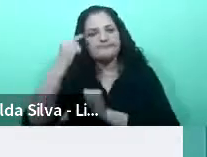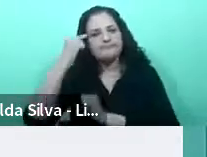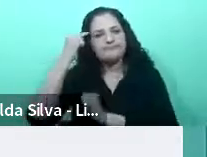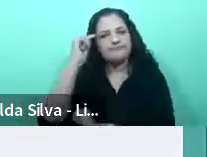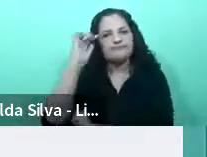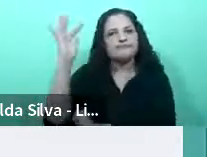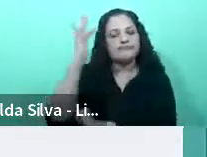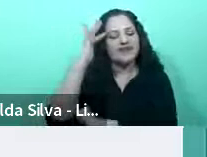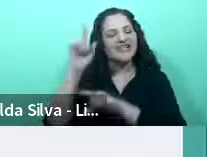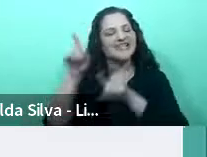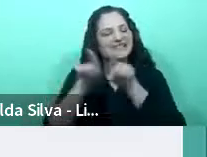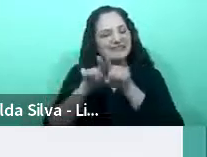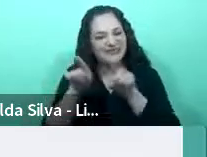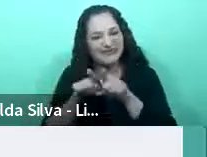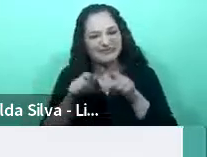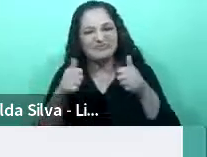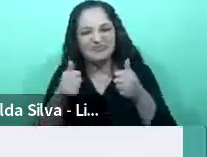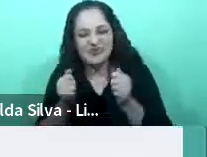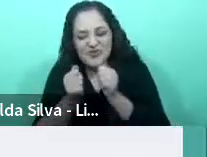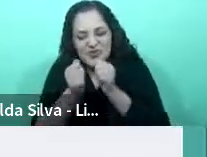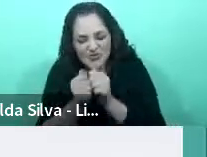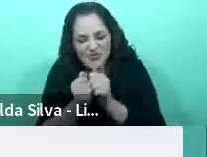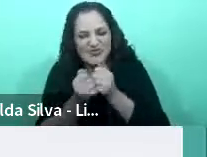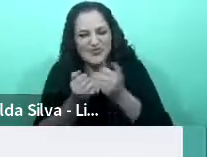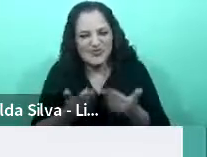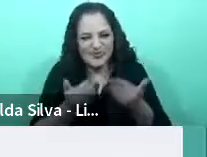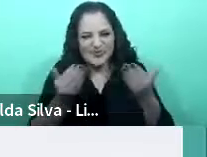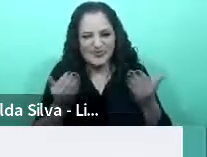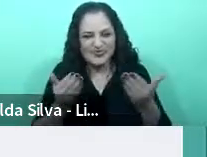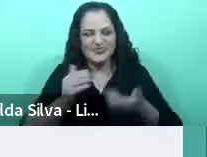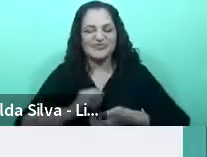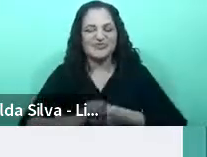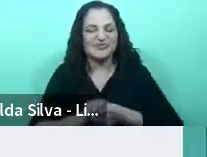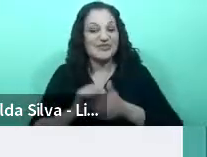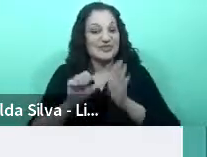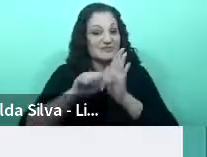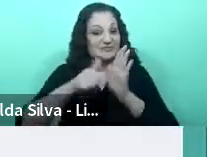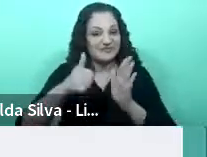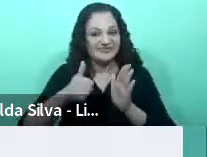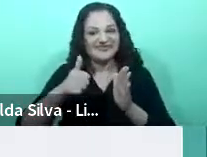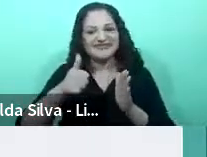pensando também juntos e juntas aqui. Então, primeiro,